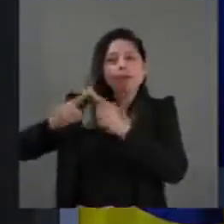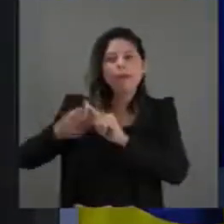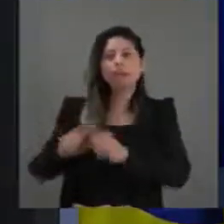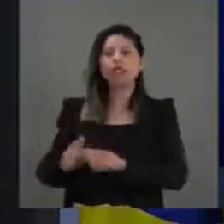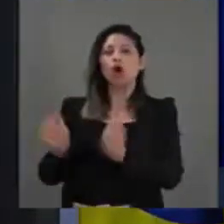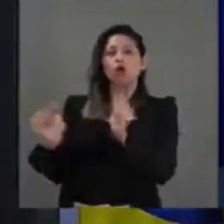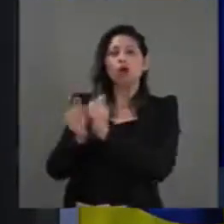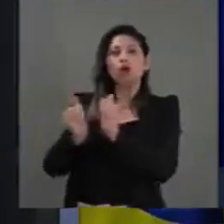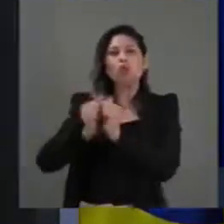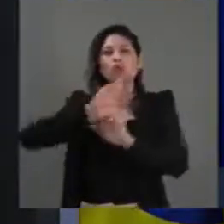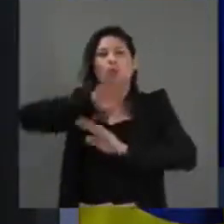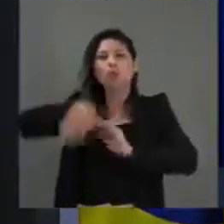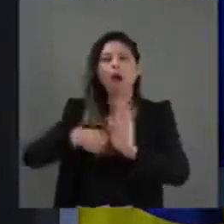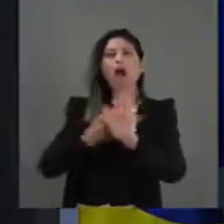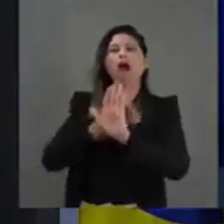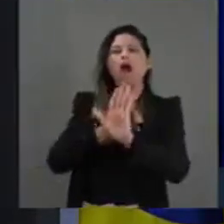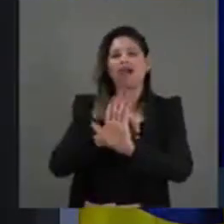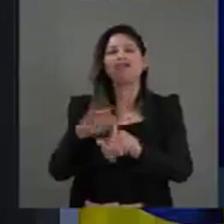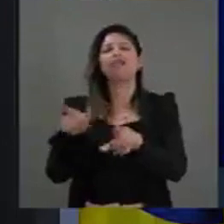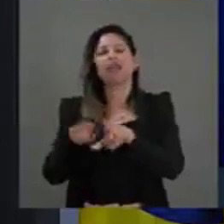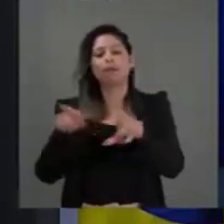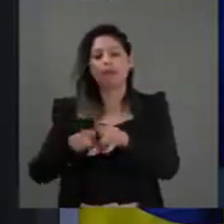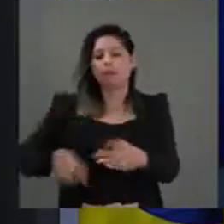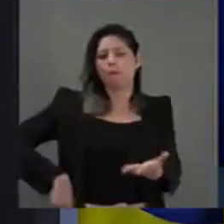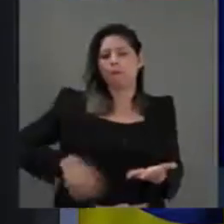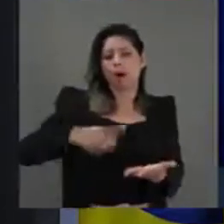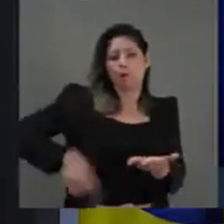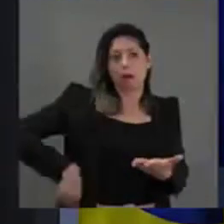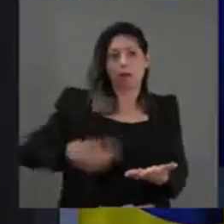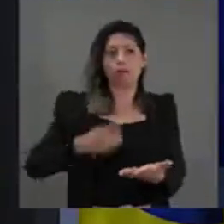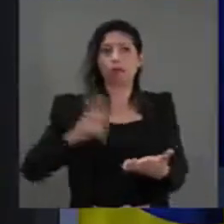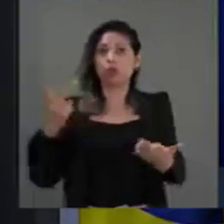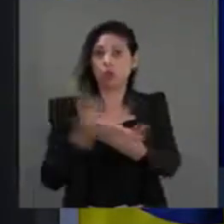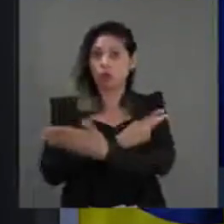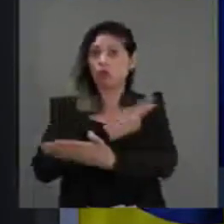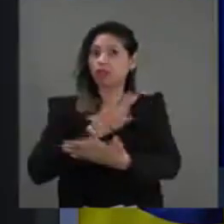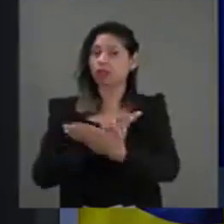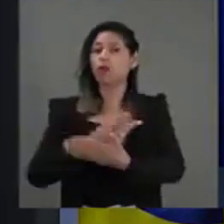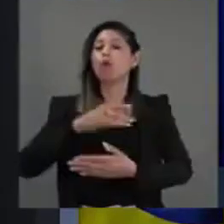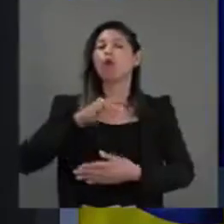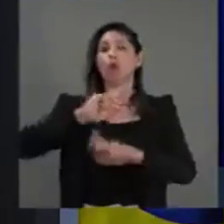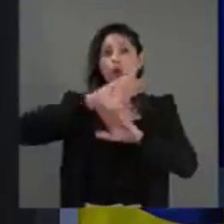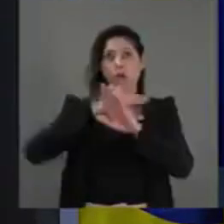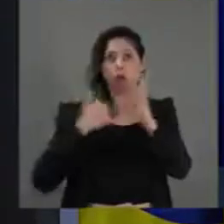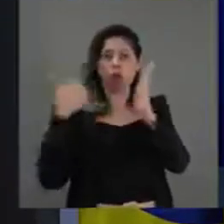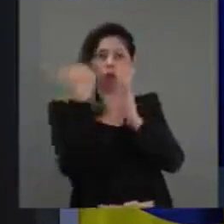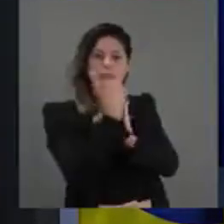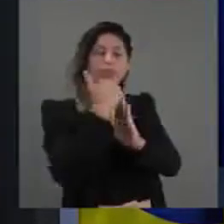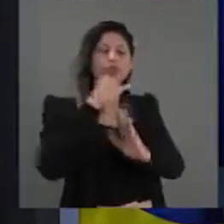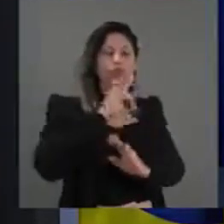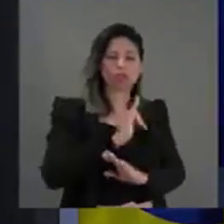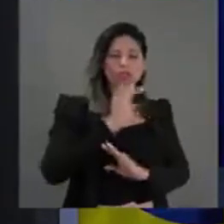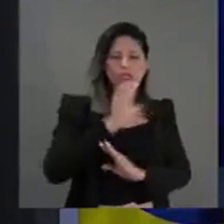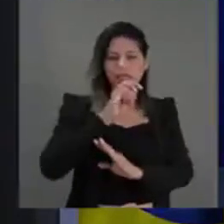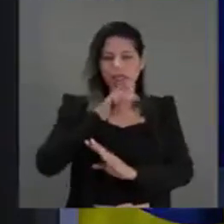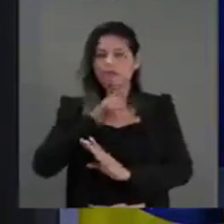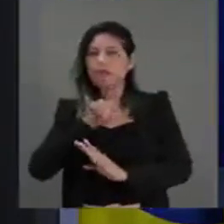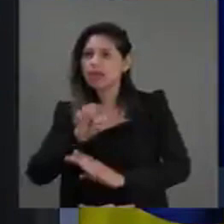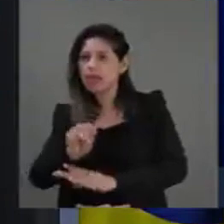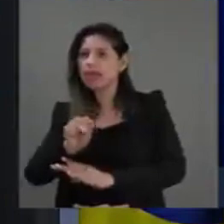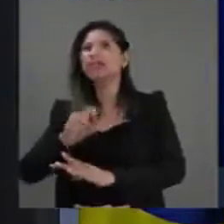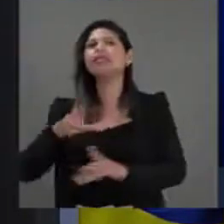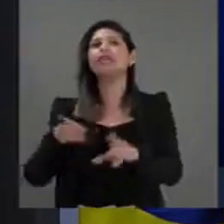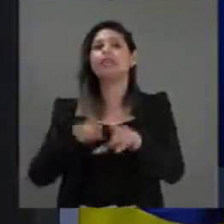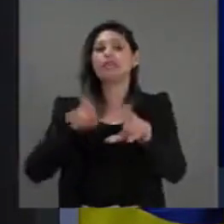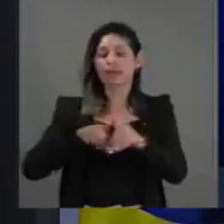bancar essa orgia fiscal, encaminhou também o aumento do ICMS sobre combustíveis, telecomunicações e